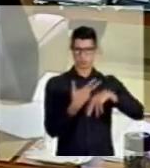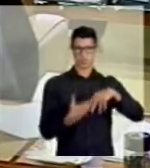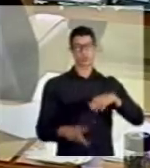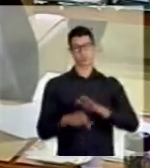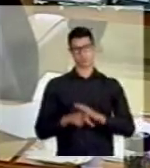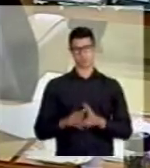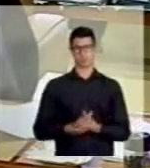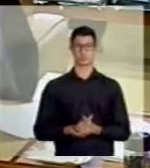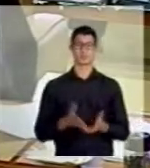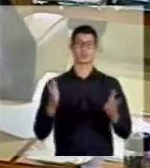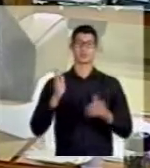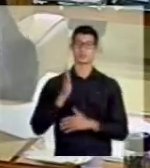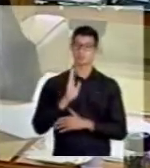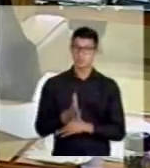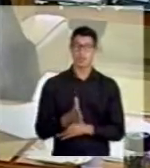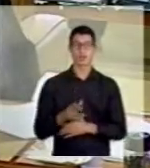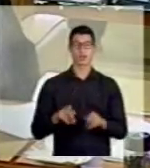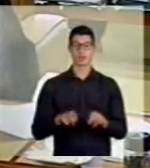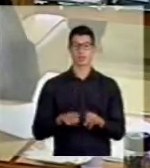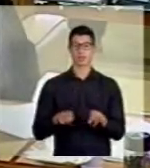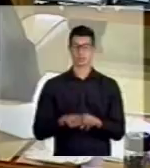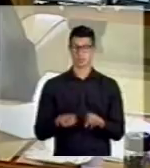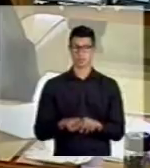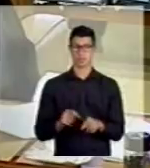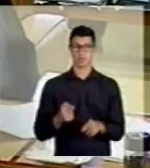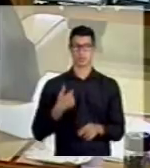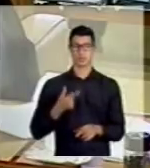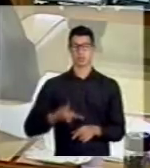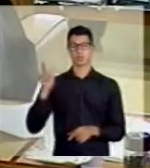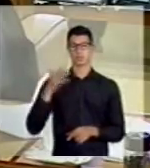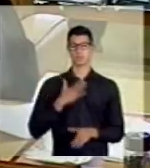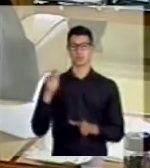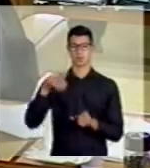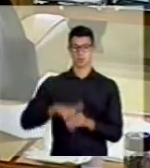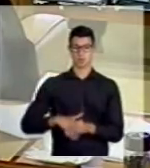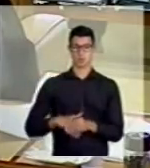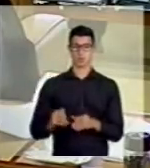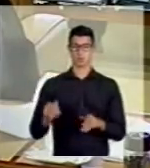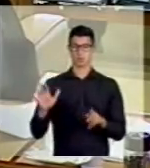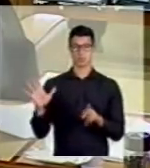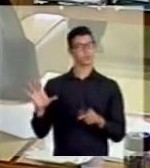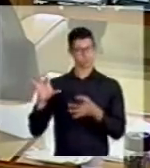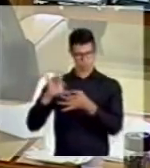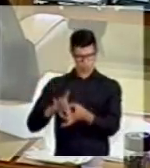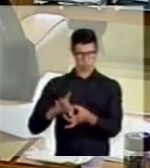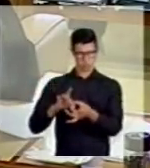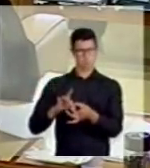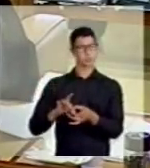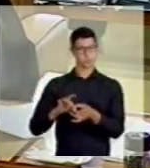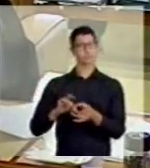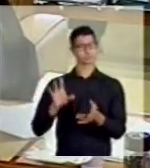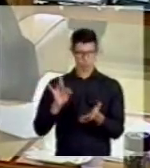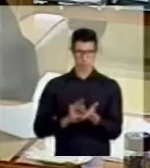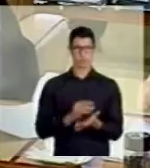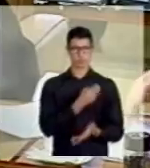sexo. Desde já, pedindo vênia aos demais colegas, antecipo que meu voto se afilia a esta última corrente, que foi defendida